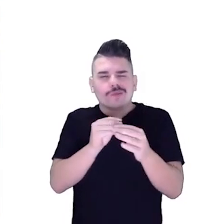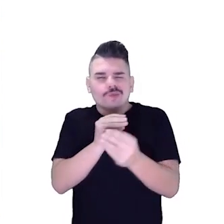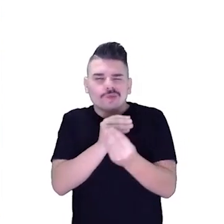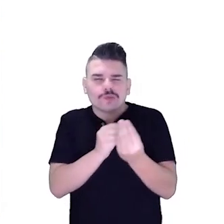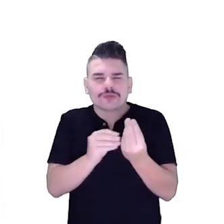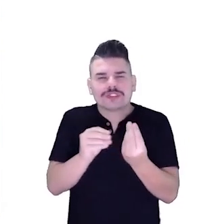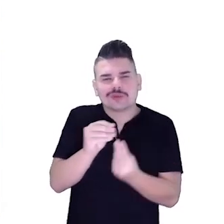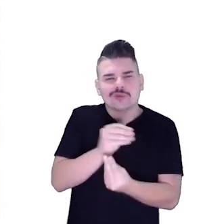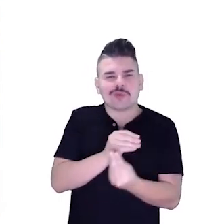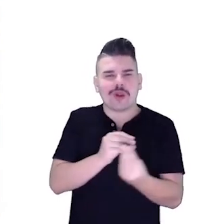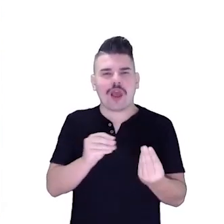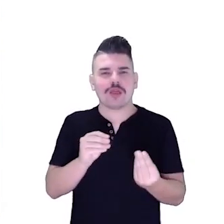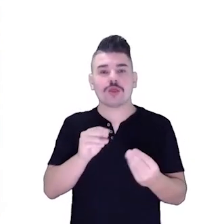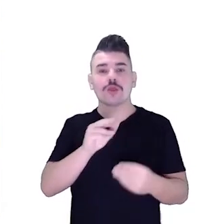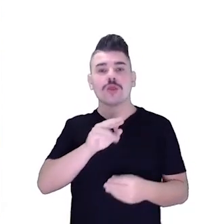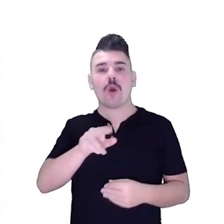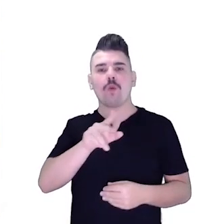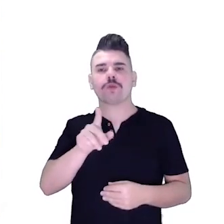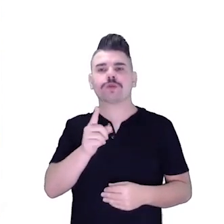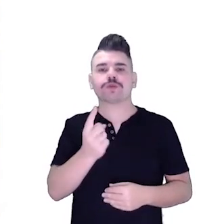não necessariamente só